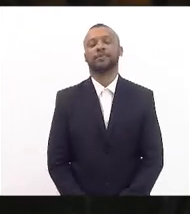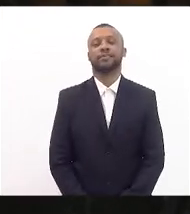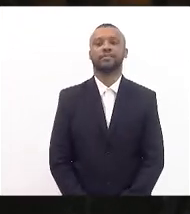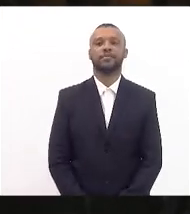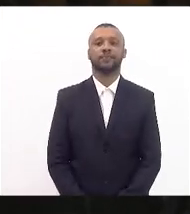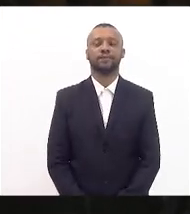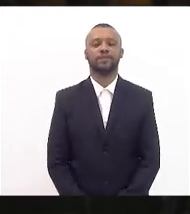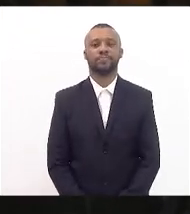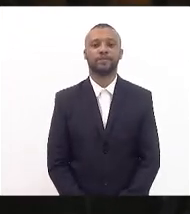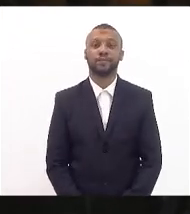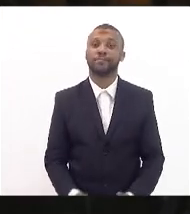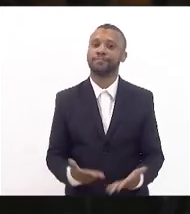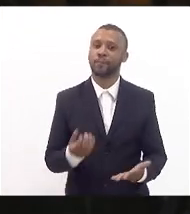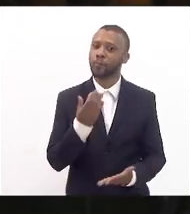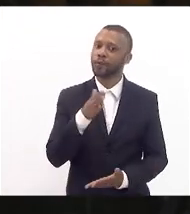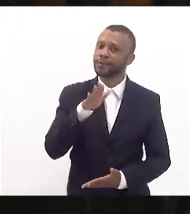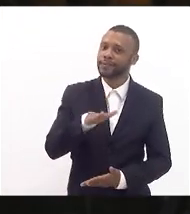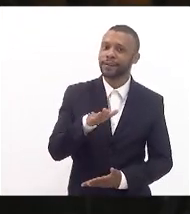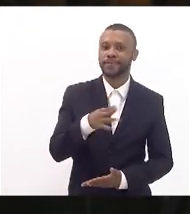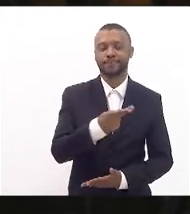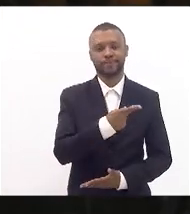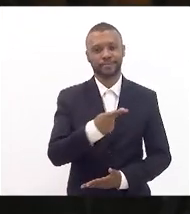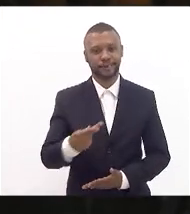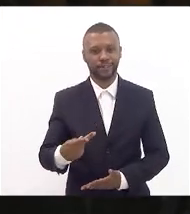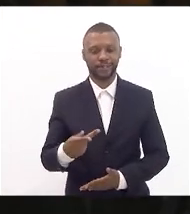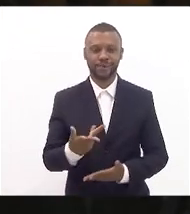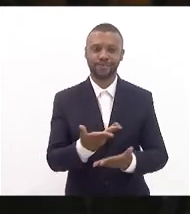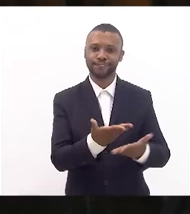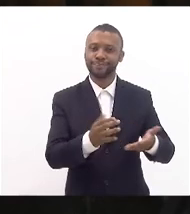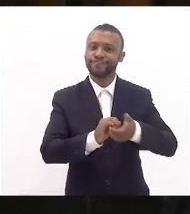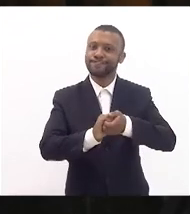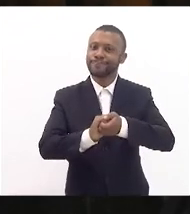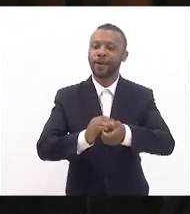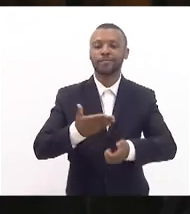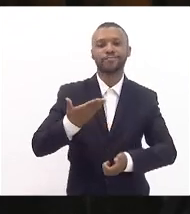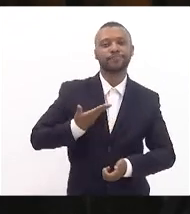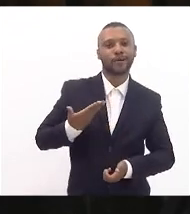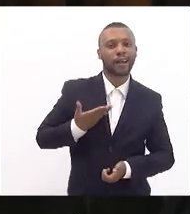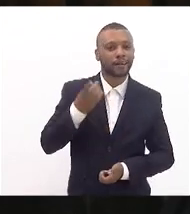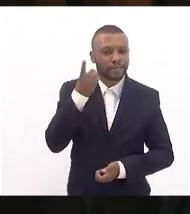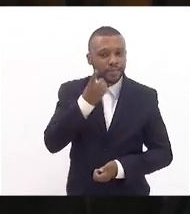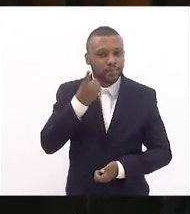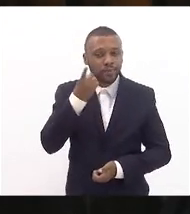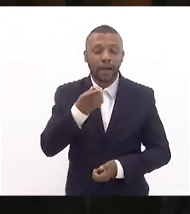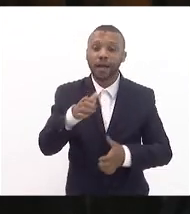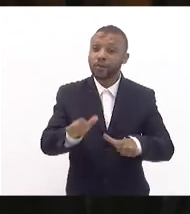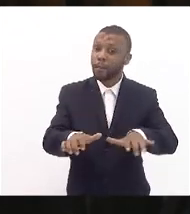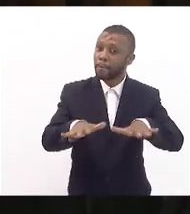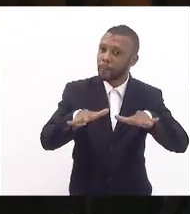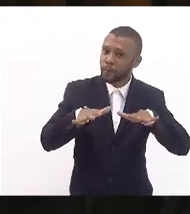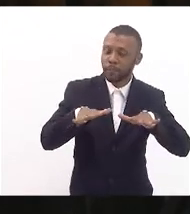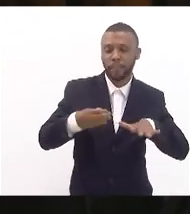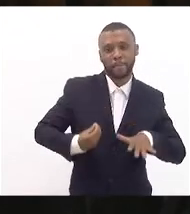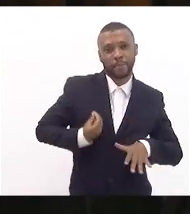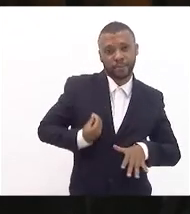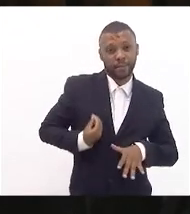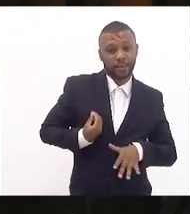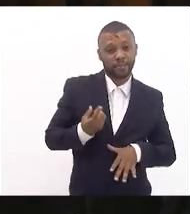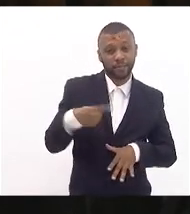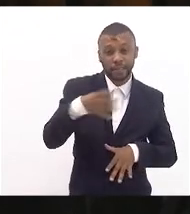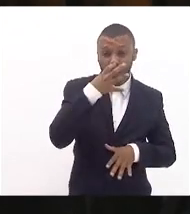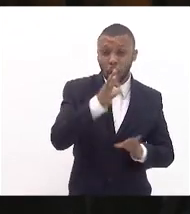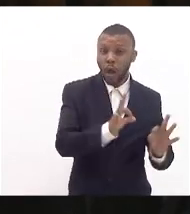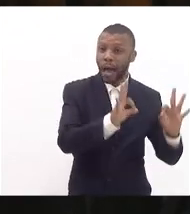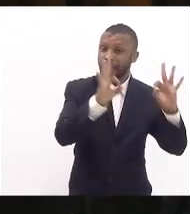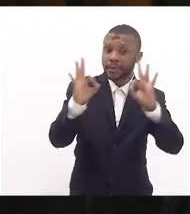Boa tarde, presidente, nobres colegas parlamentares, público presente e quem nos assiste pela TV Alés.